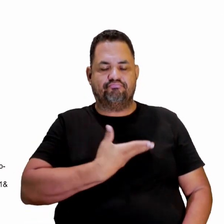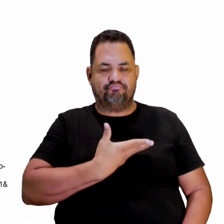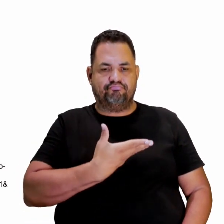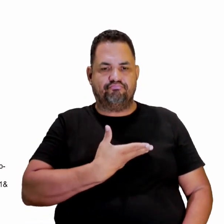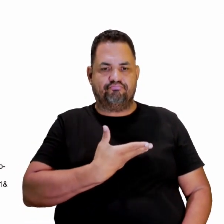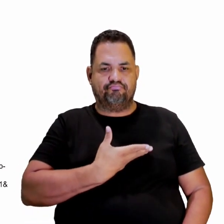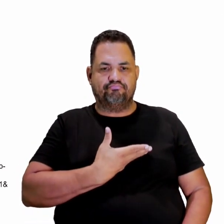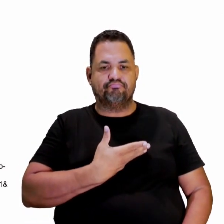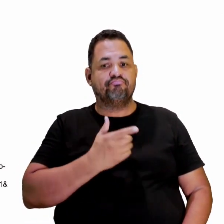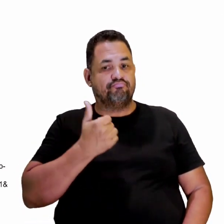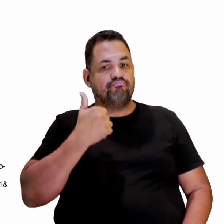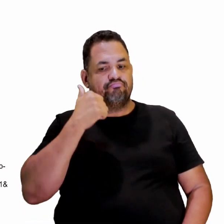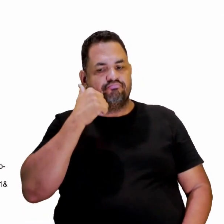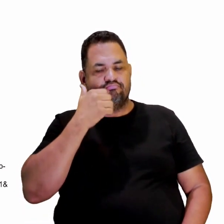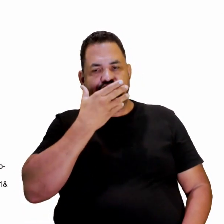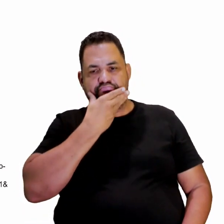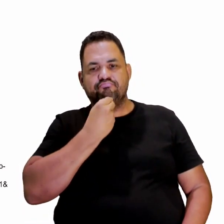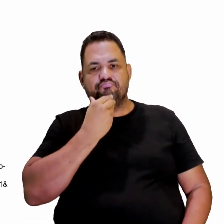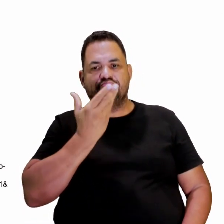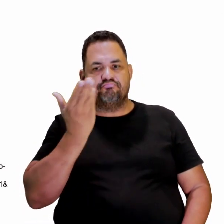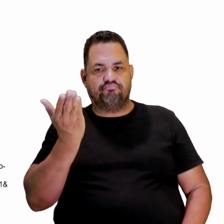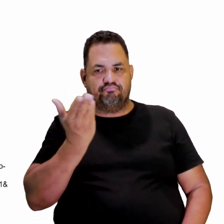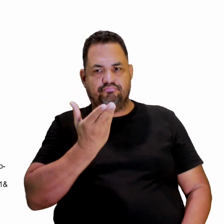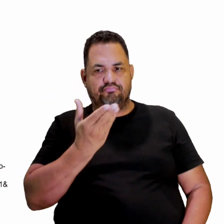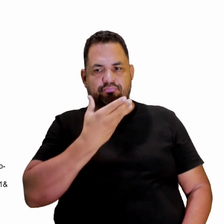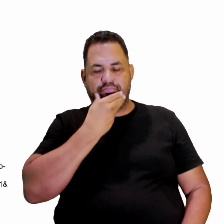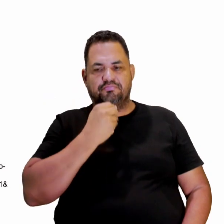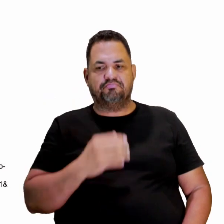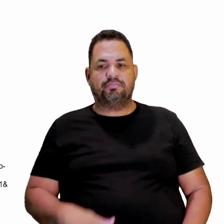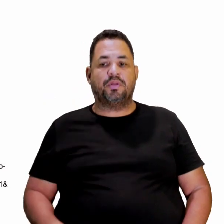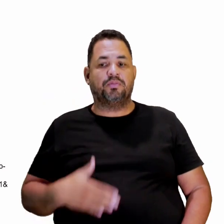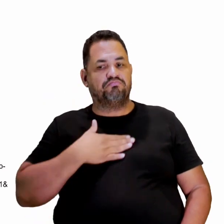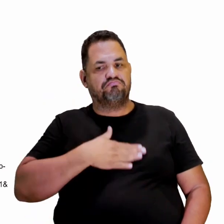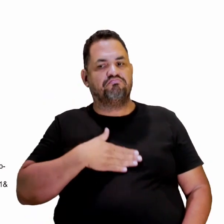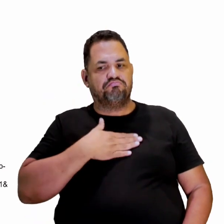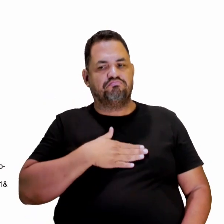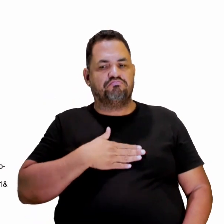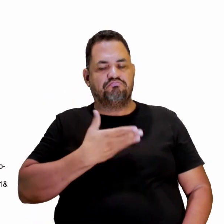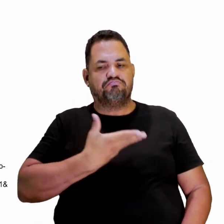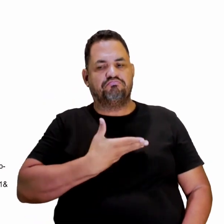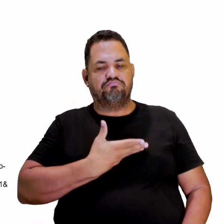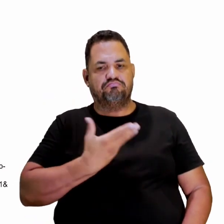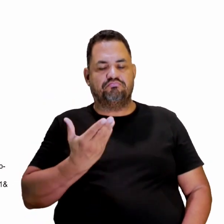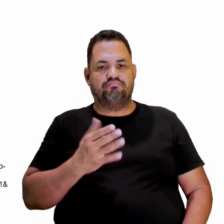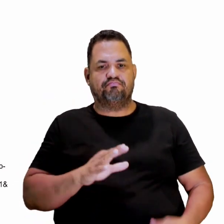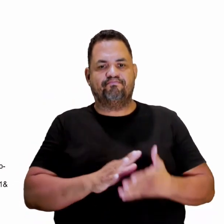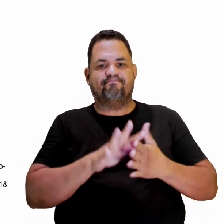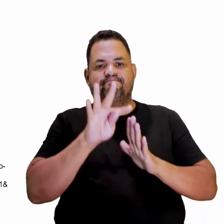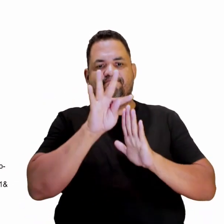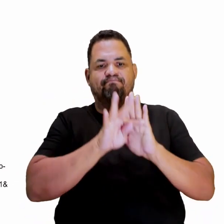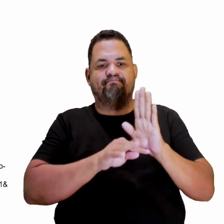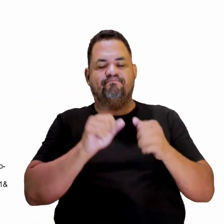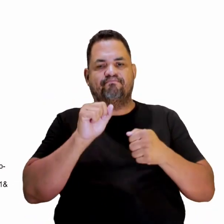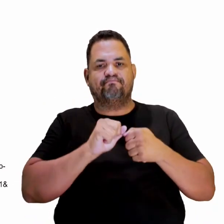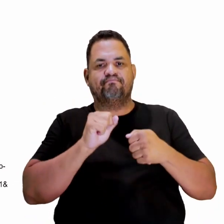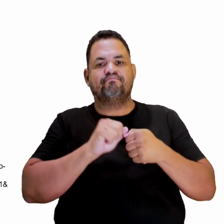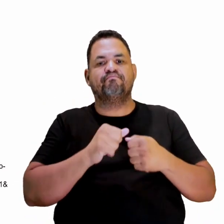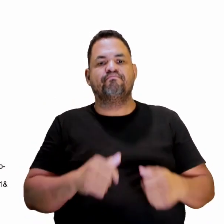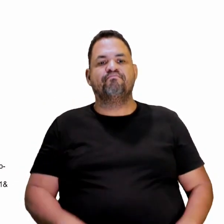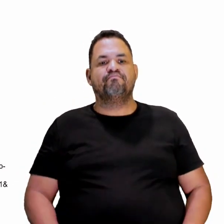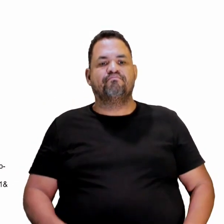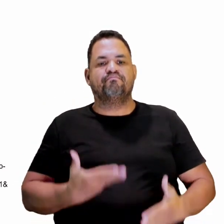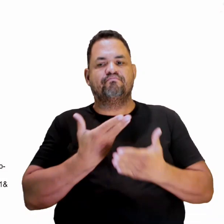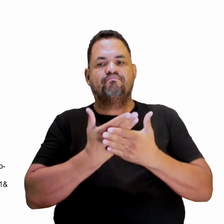amigo dele. Bem triste, né? Mas aí o texto já foi e você teria que fazer a questão